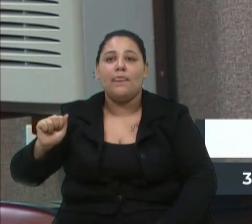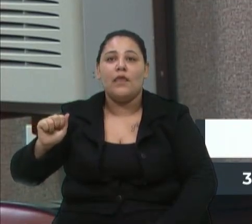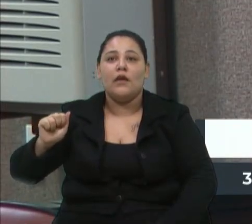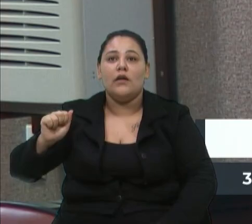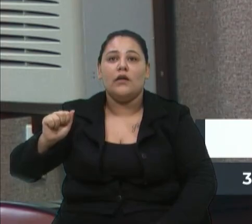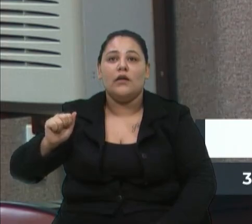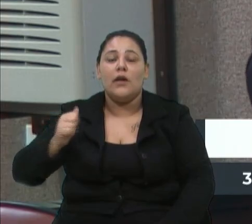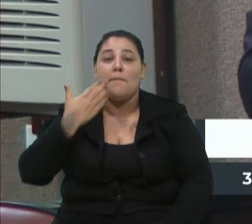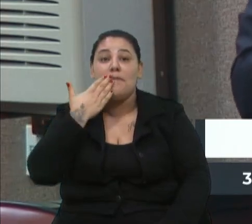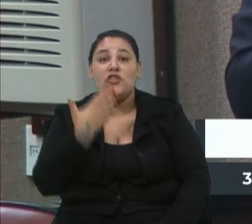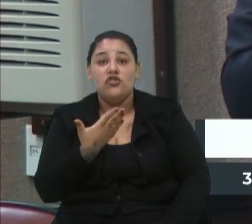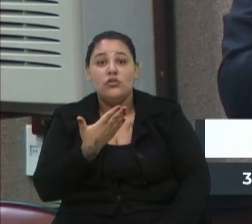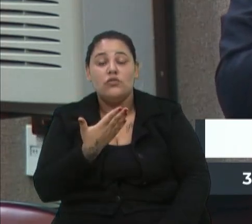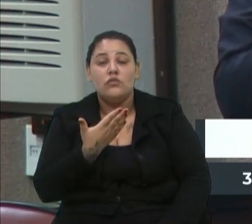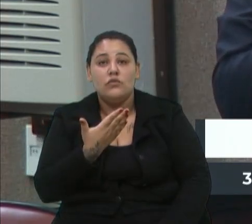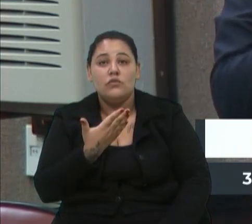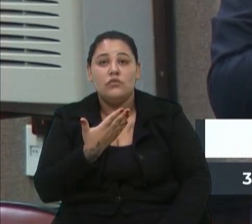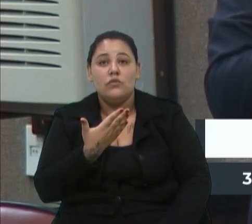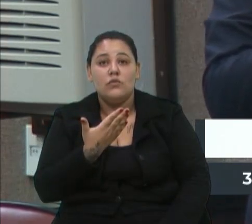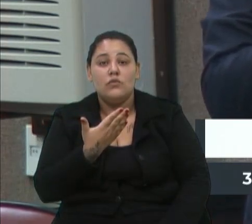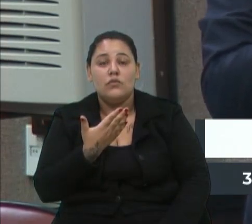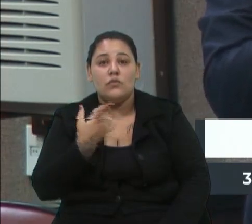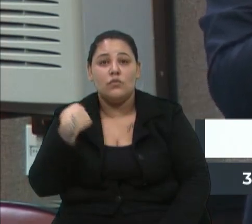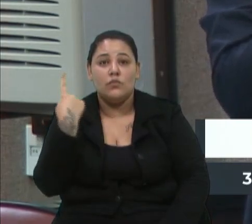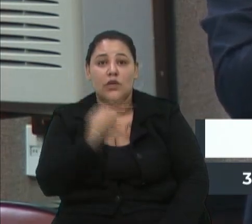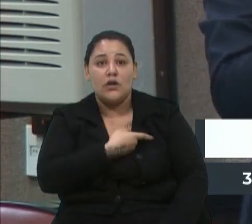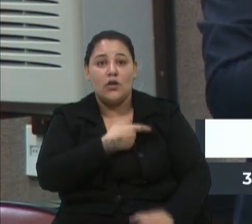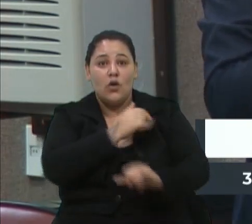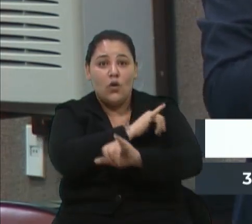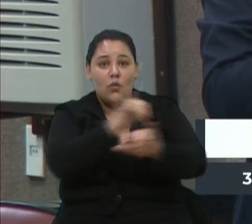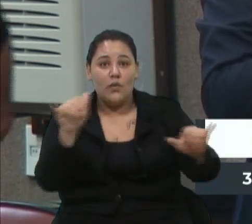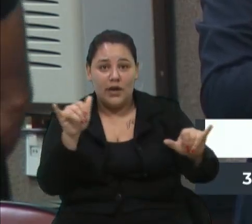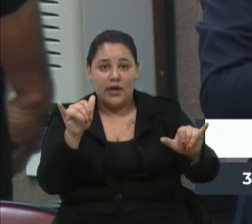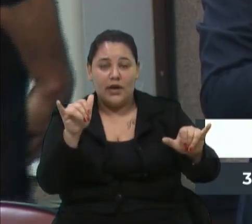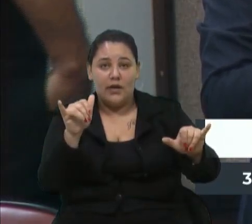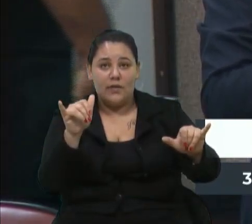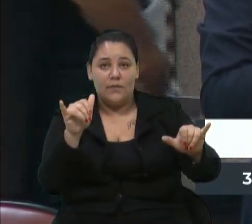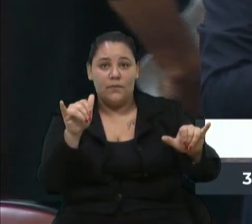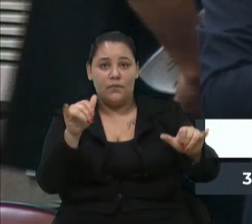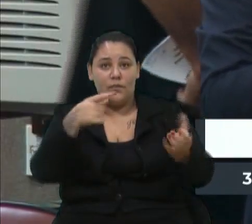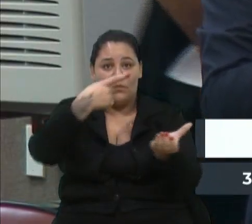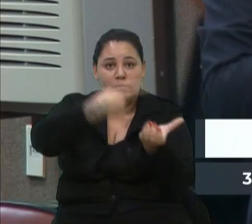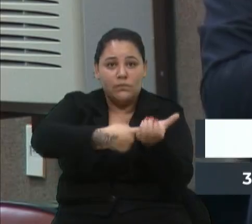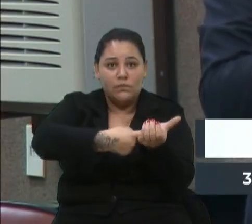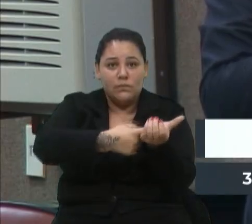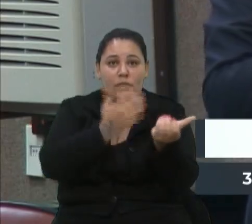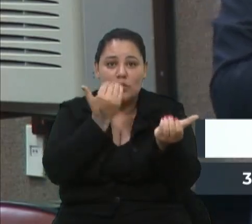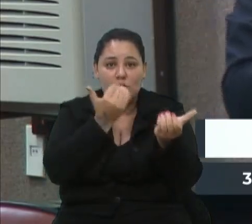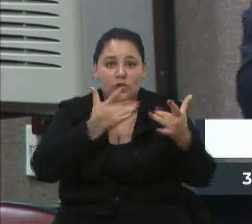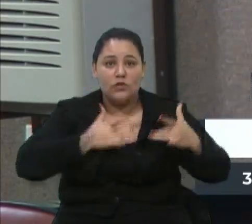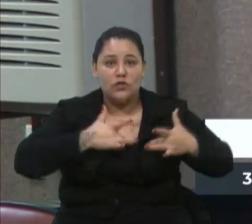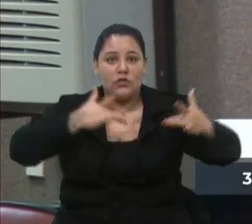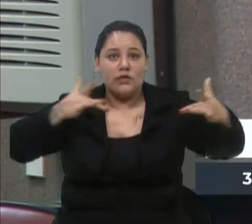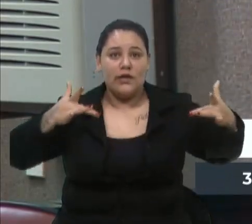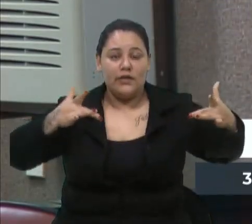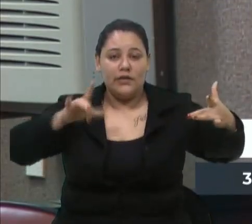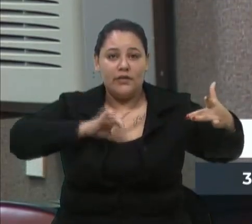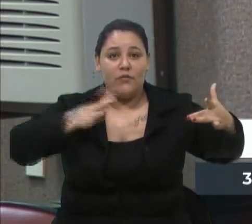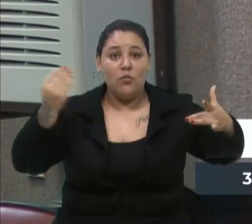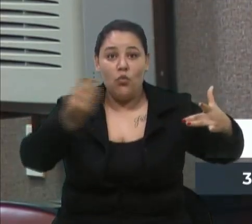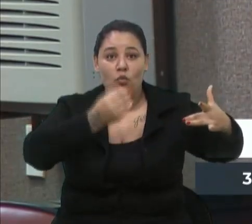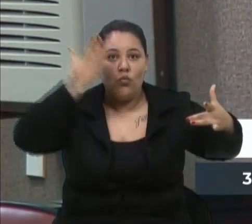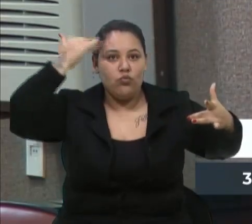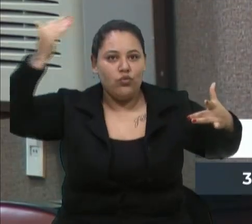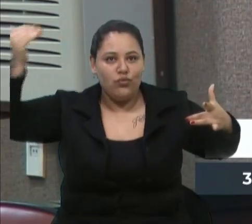ele pede para nós comunicarmos que a ação do Cachorro Quente Solidário foi de grande sucesso. E